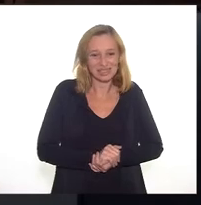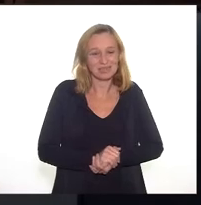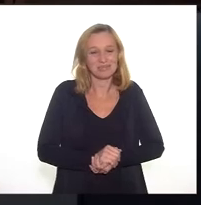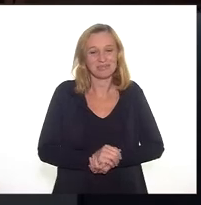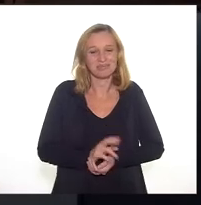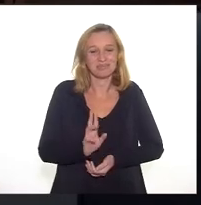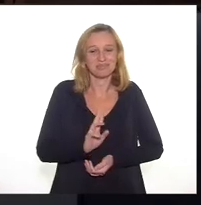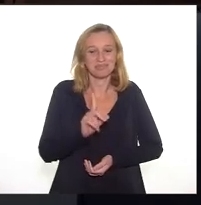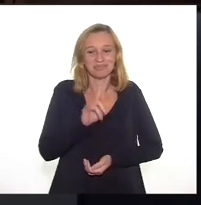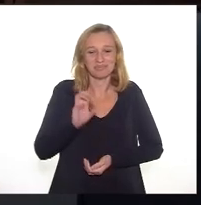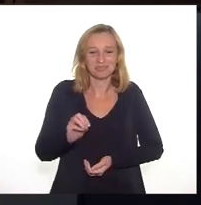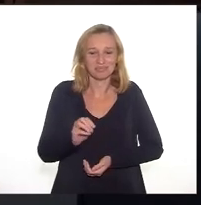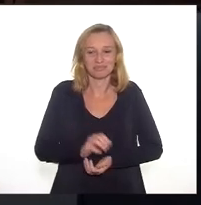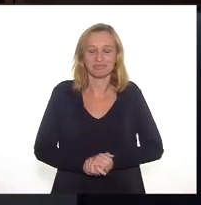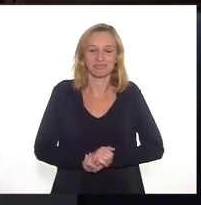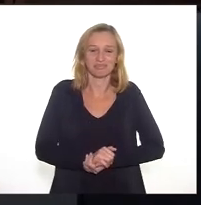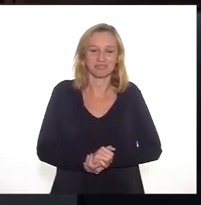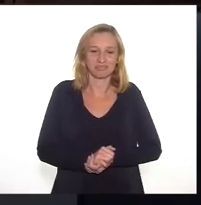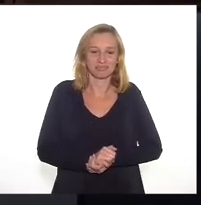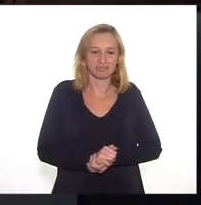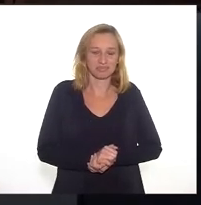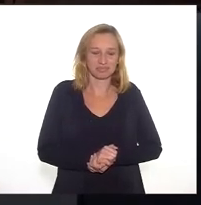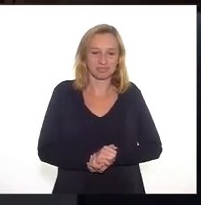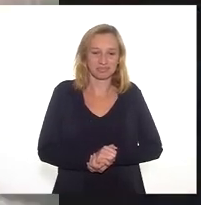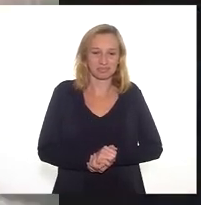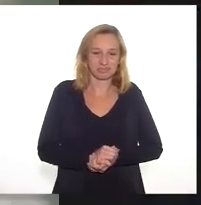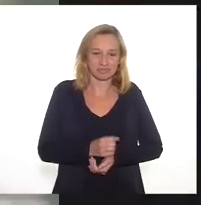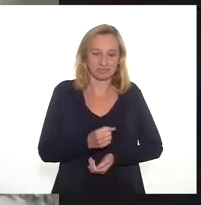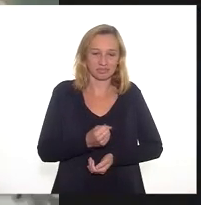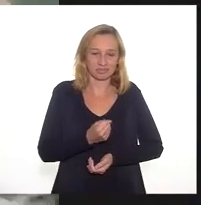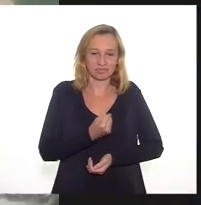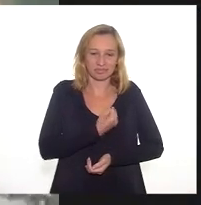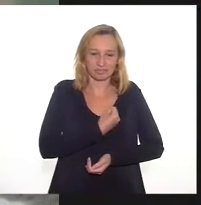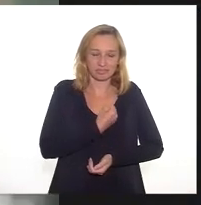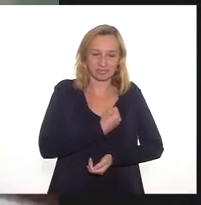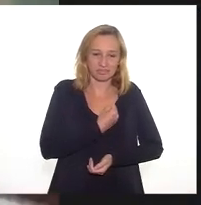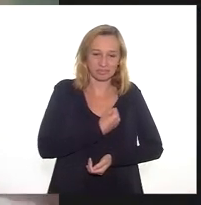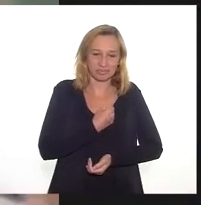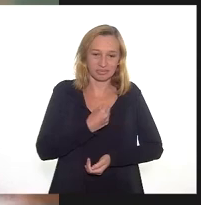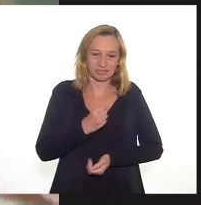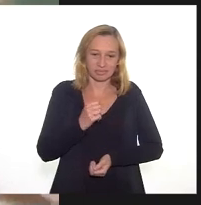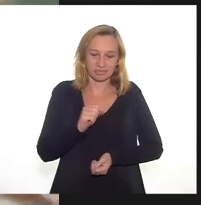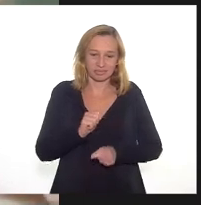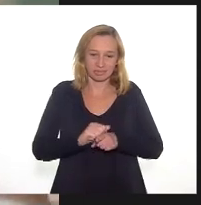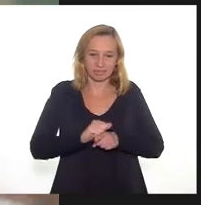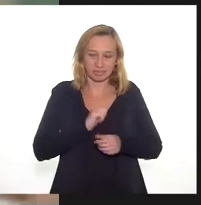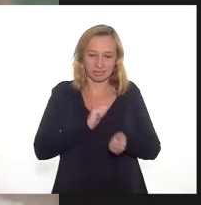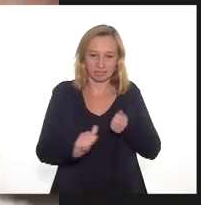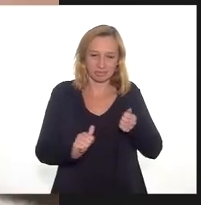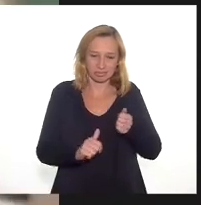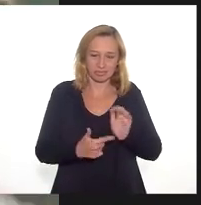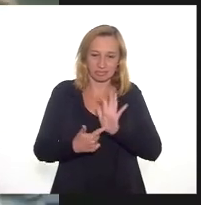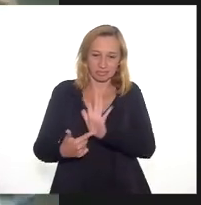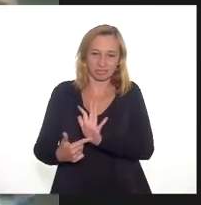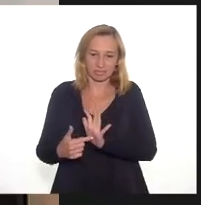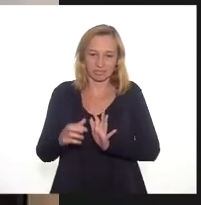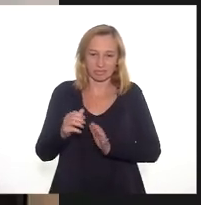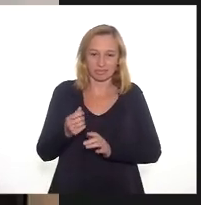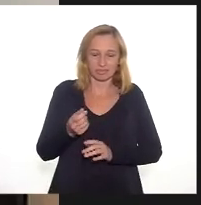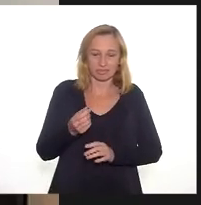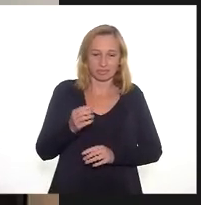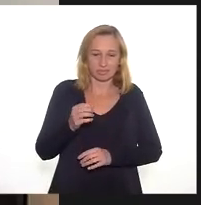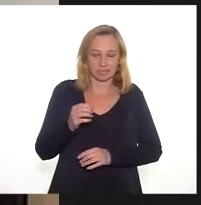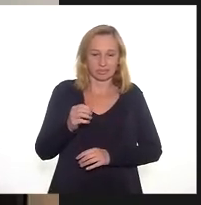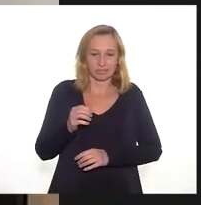aí. Eu vou pegar a numeração das chuteiras, vou passar todas elas com o Márcio Canela. Aí Márcio Canela.